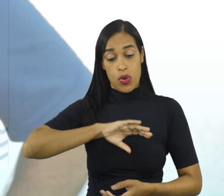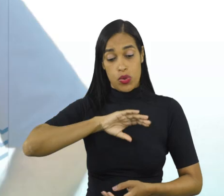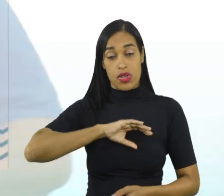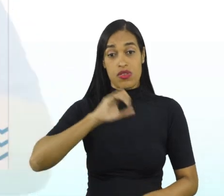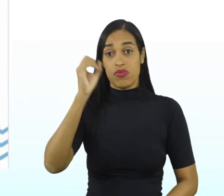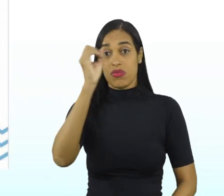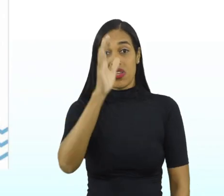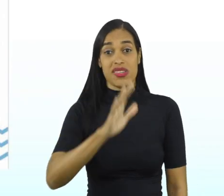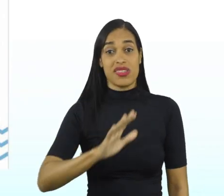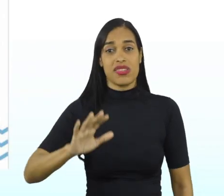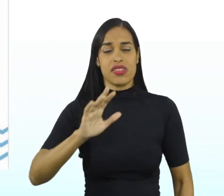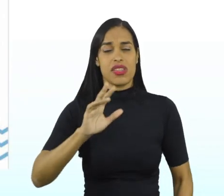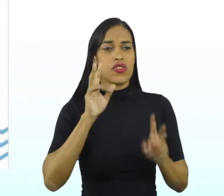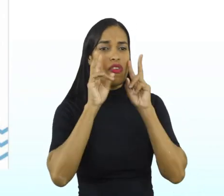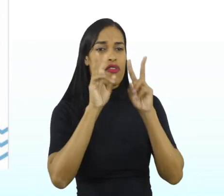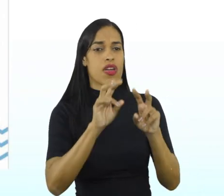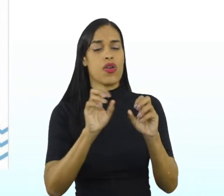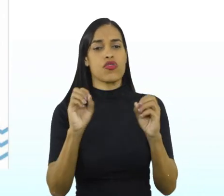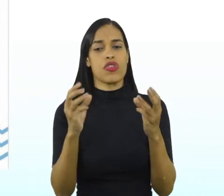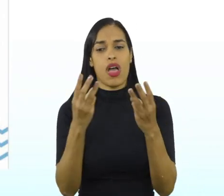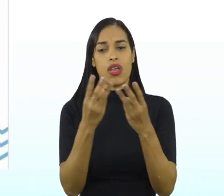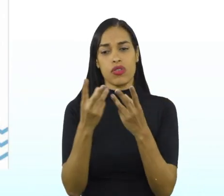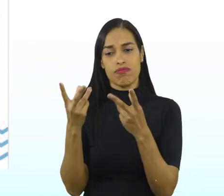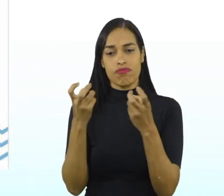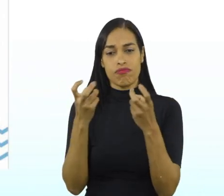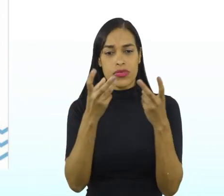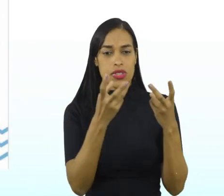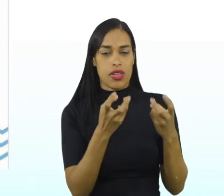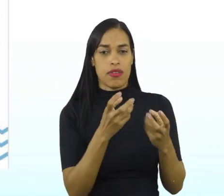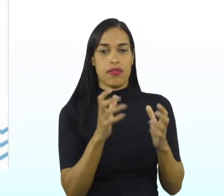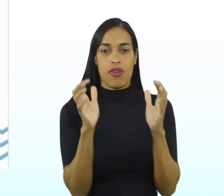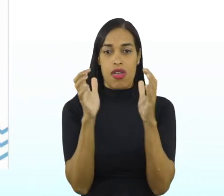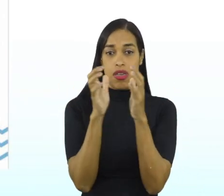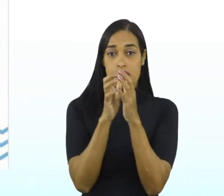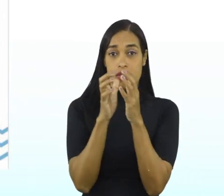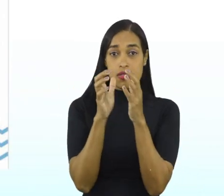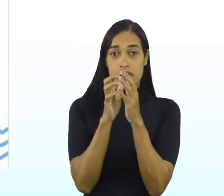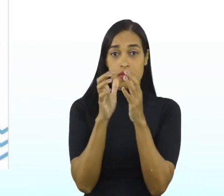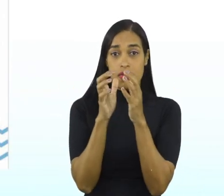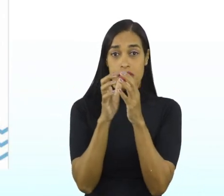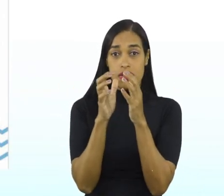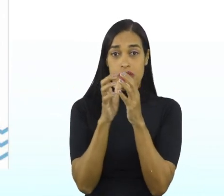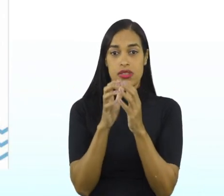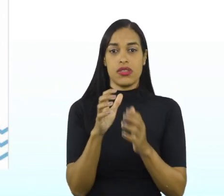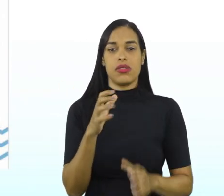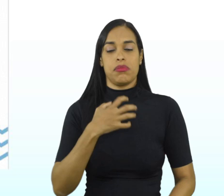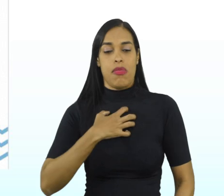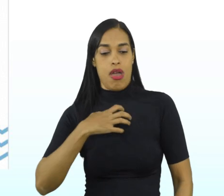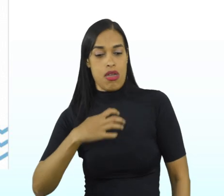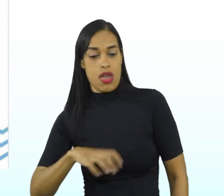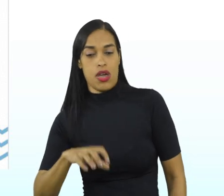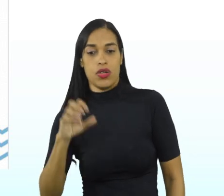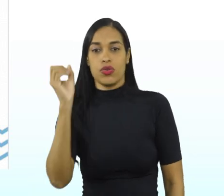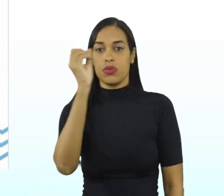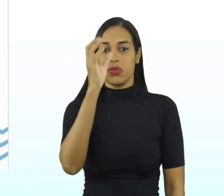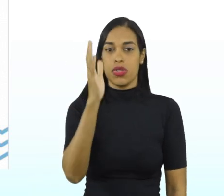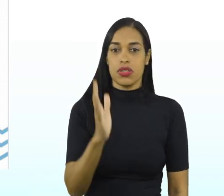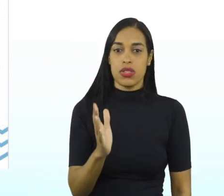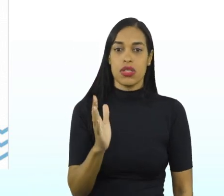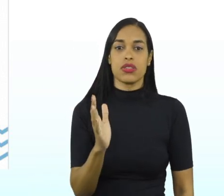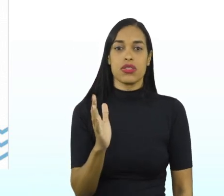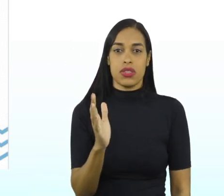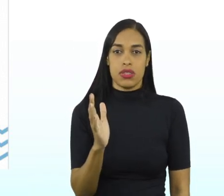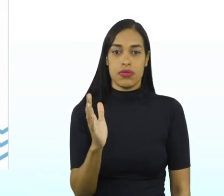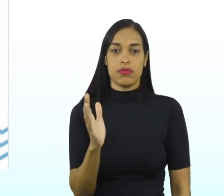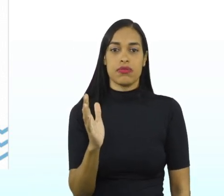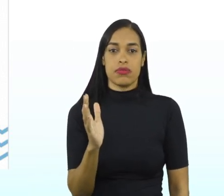português brasileiro. Confere aí, dá uma olhada no slide. Observa. Recifense, baiano, brasiliense,